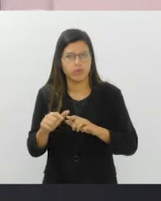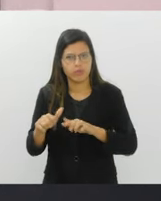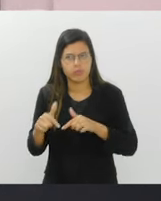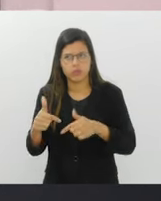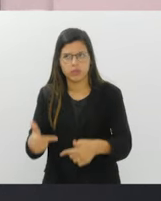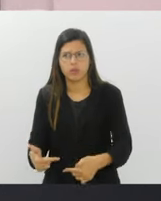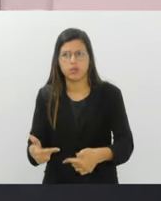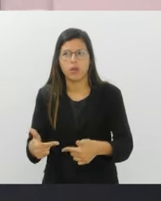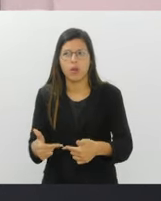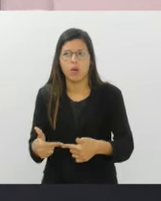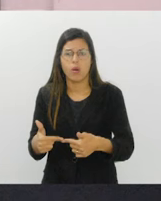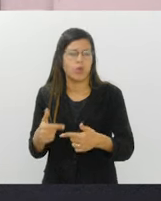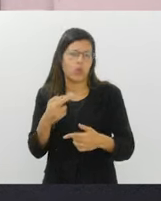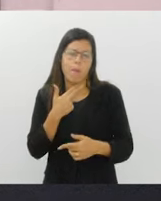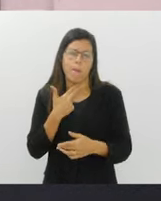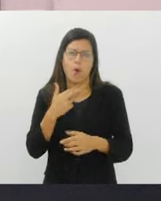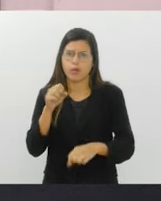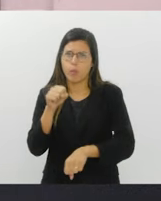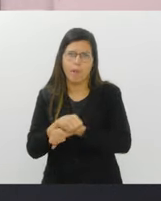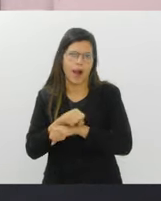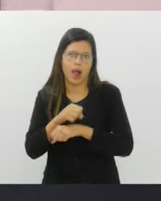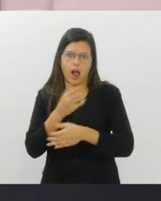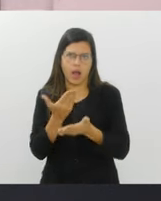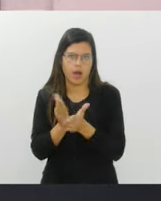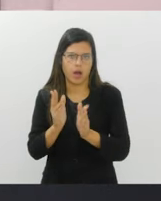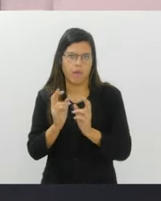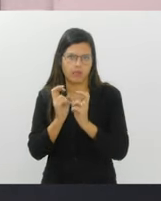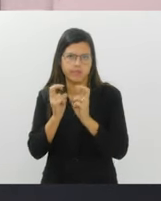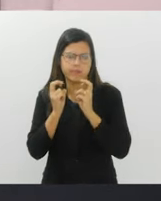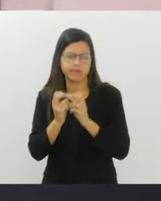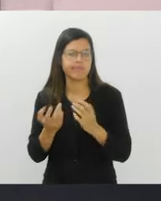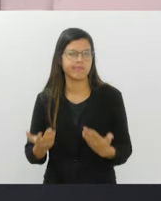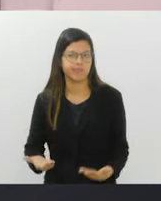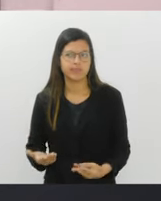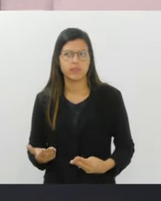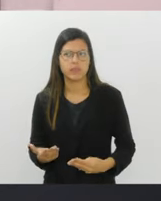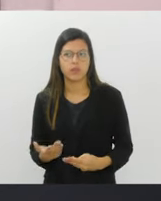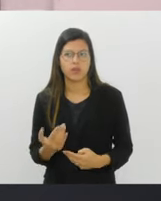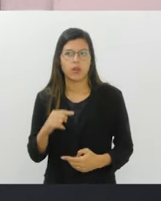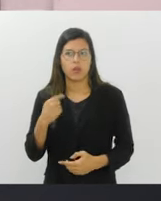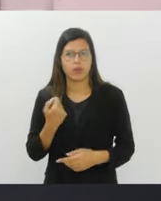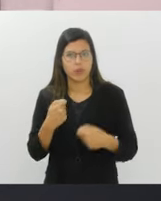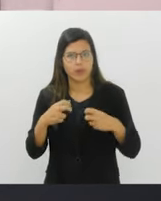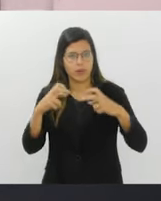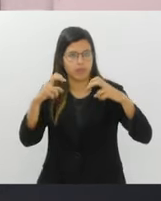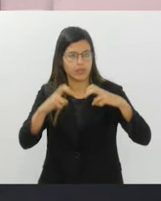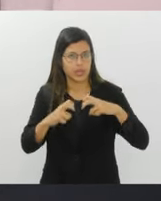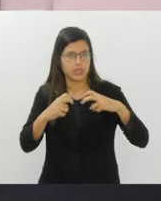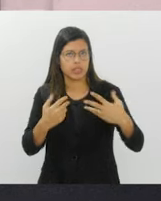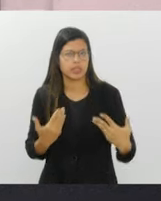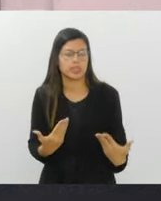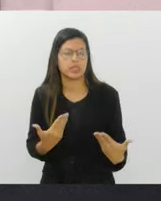sendo prestado, mas também não pode parar de ser prestado, ainda que mal prestado, isso, a gente deve sentar, e aí no sentido de